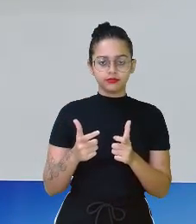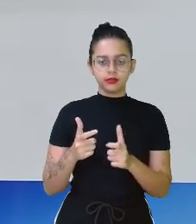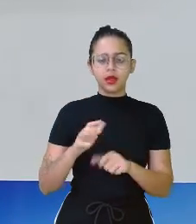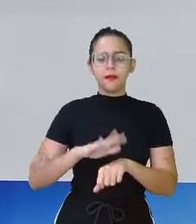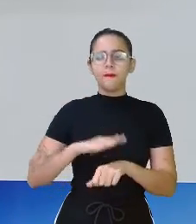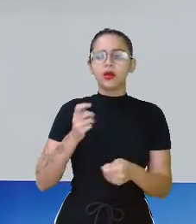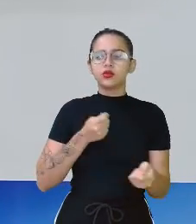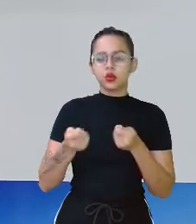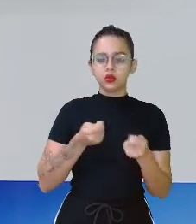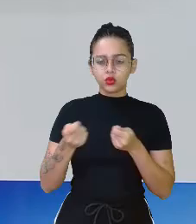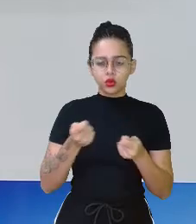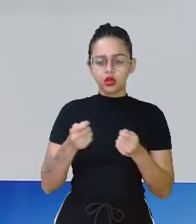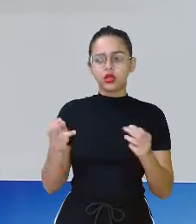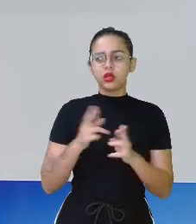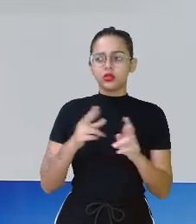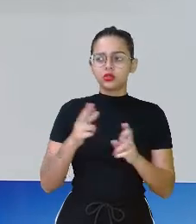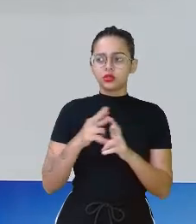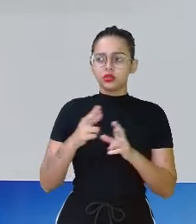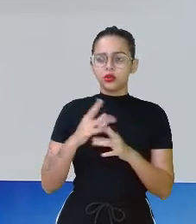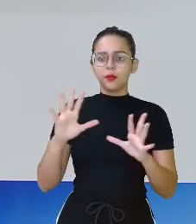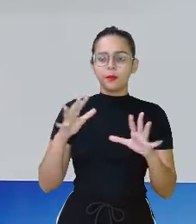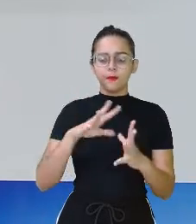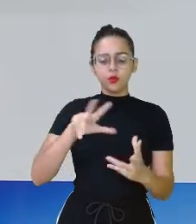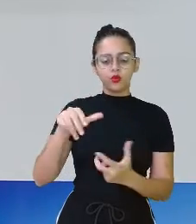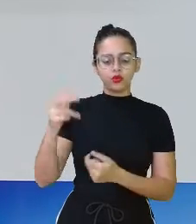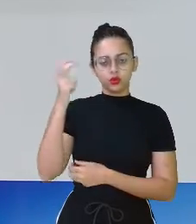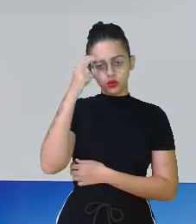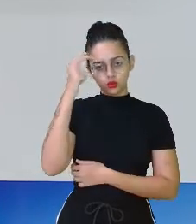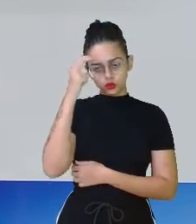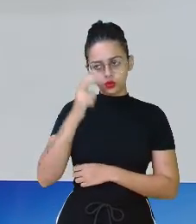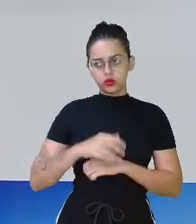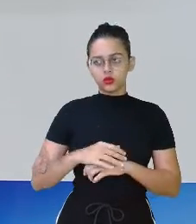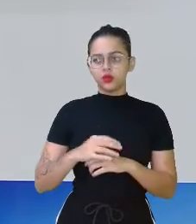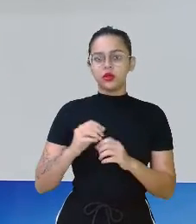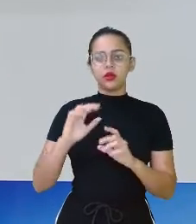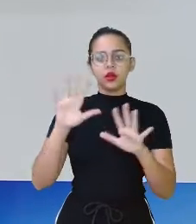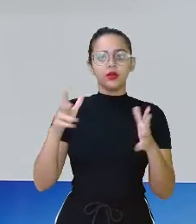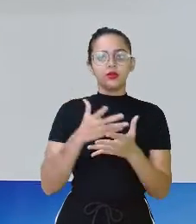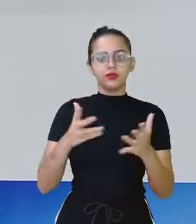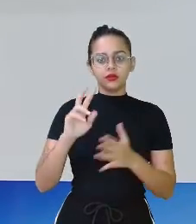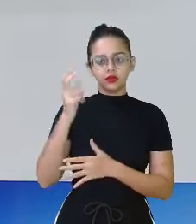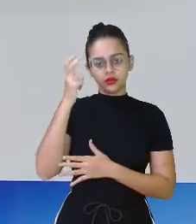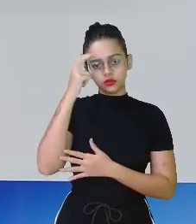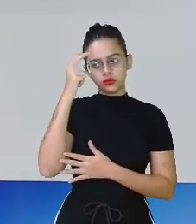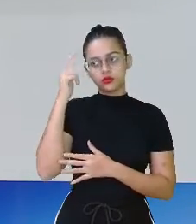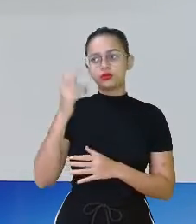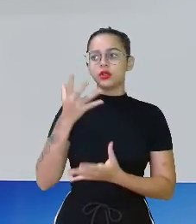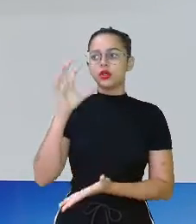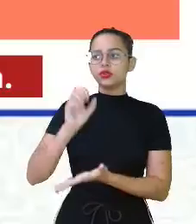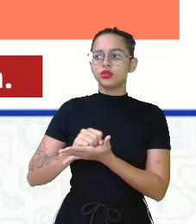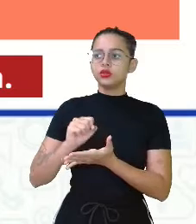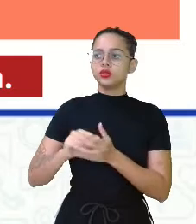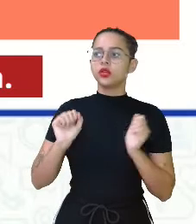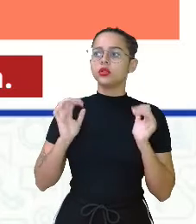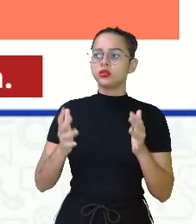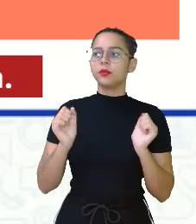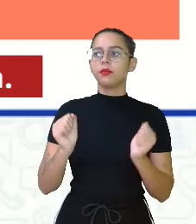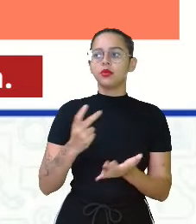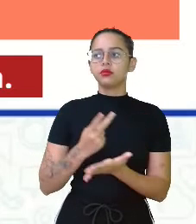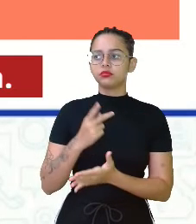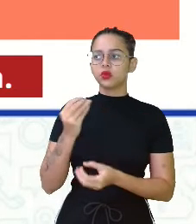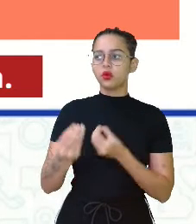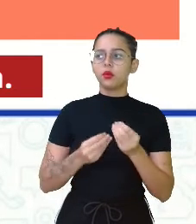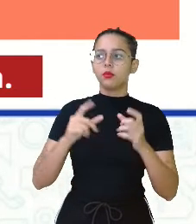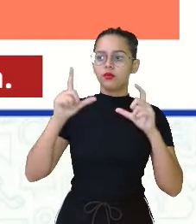mais controlados, relacionados ao mundo da cultura, né? Eventos culturais. Registros da ação podem ocorrer por